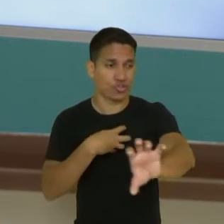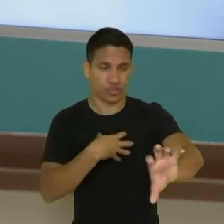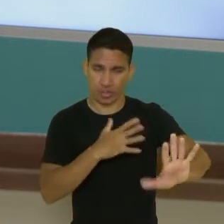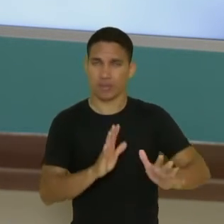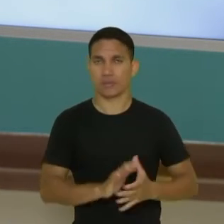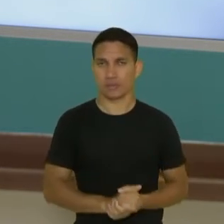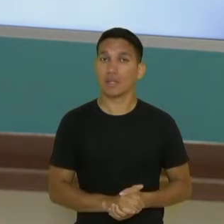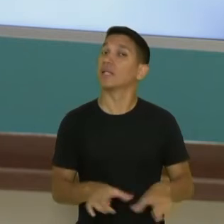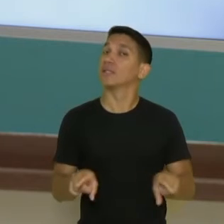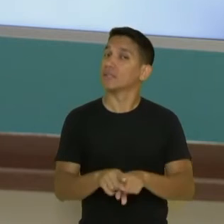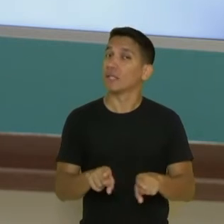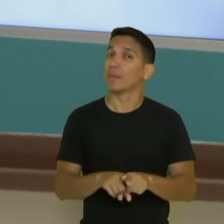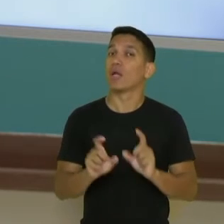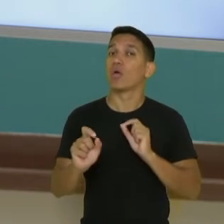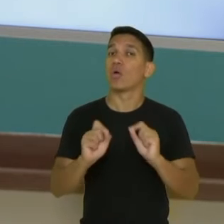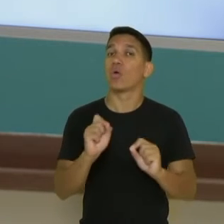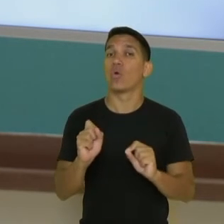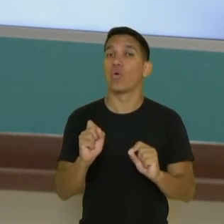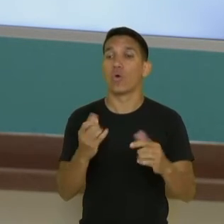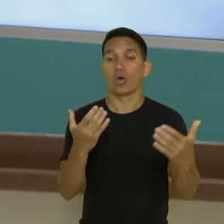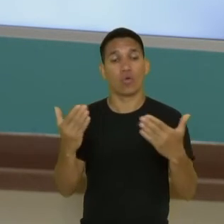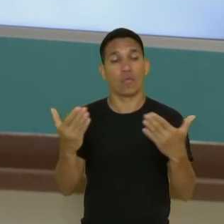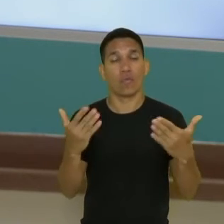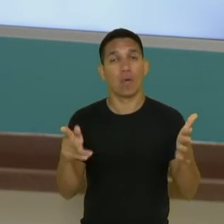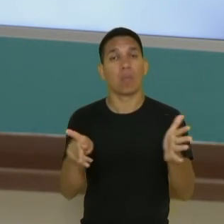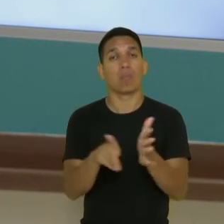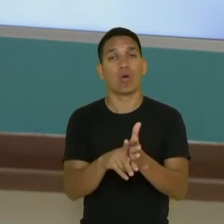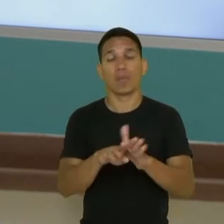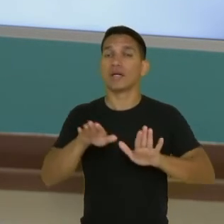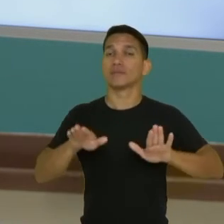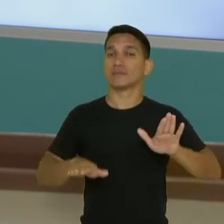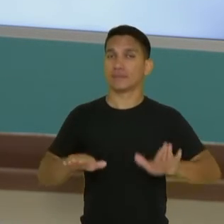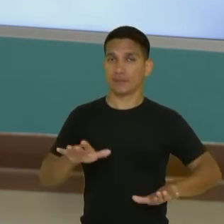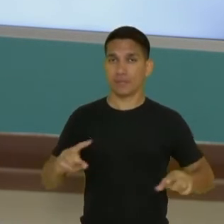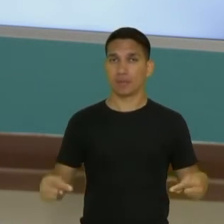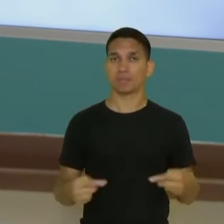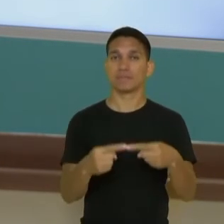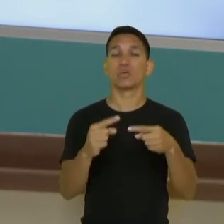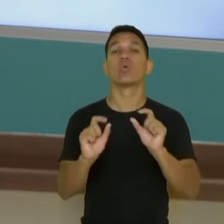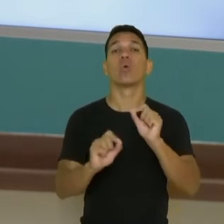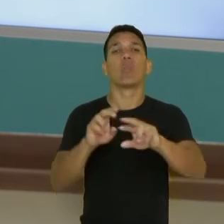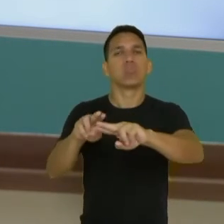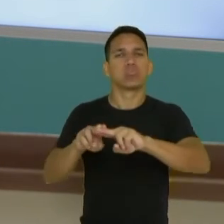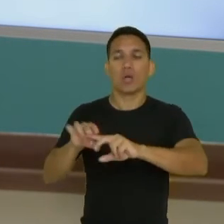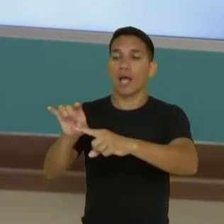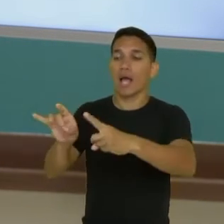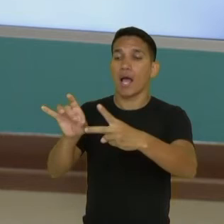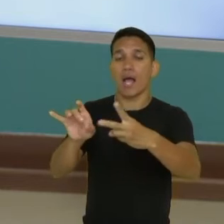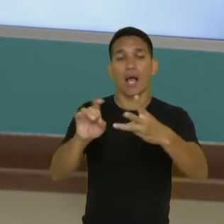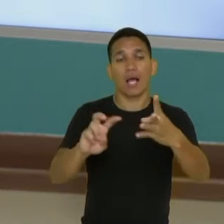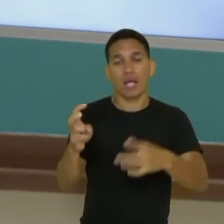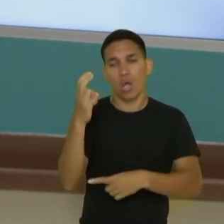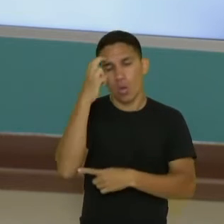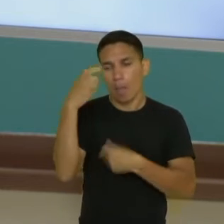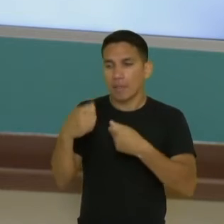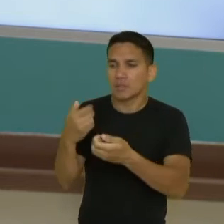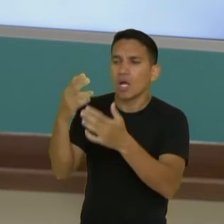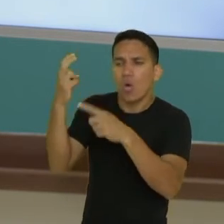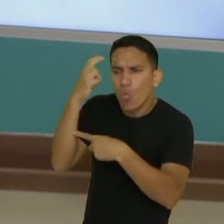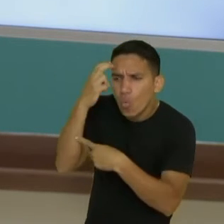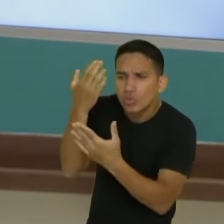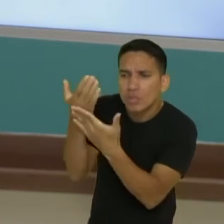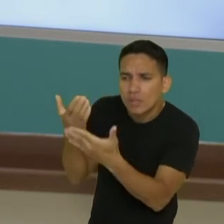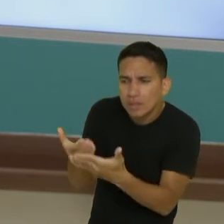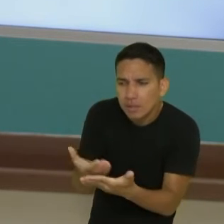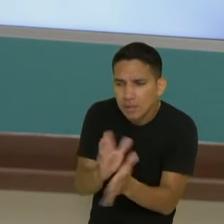comparada do relativismo. Por isso, cada cultura deve ser estudada e analisada em